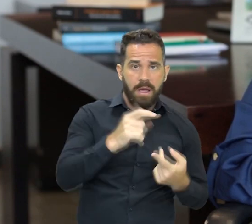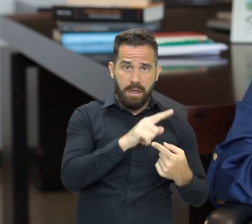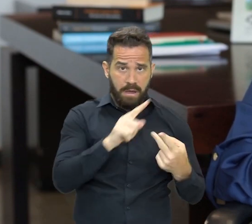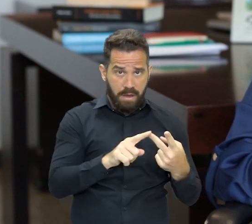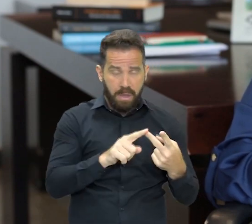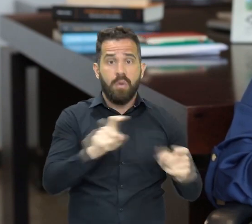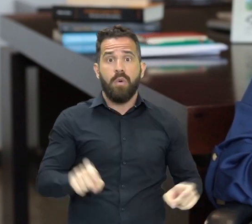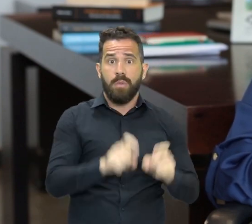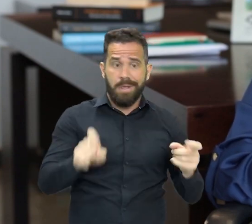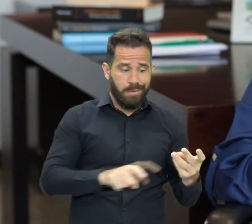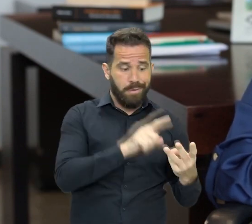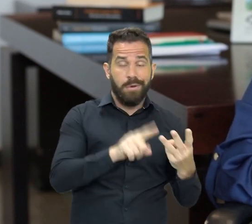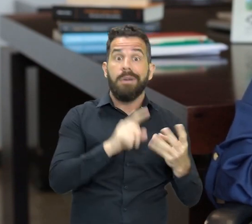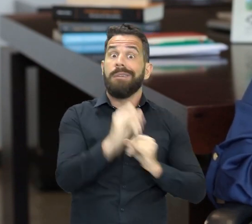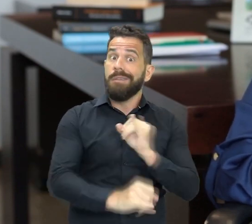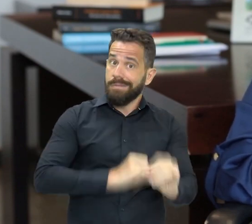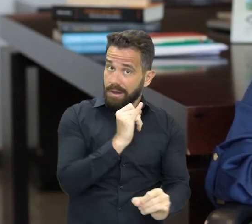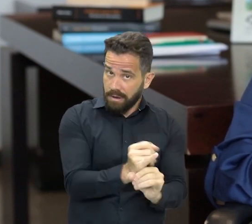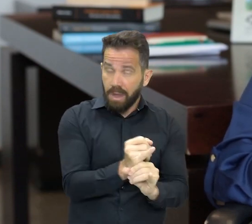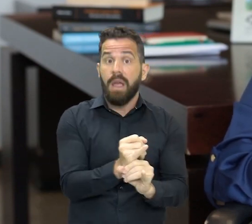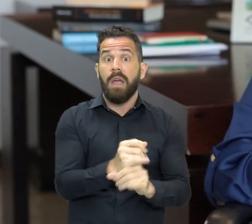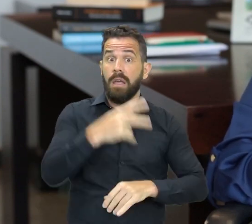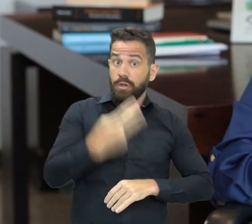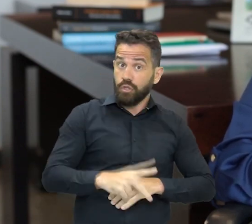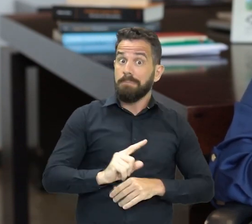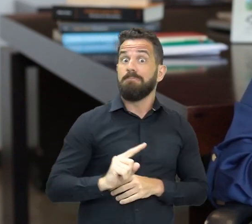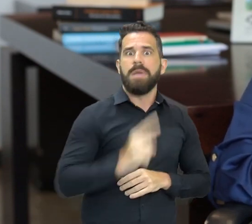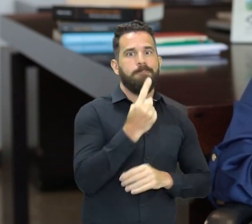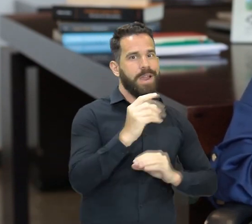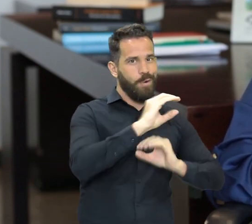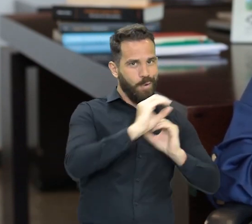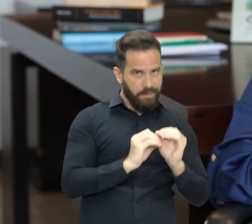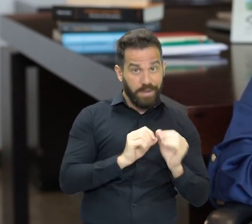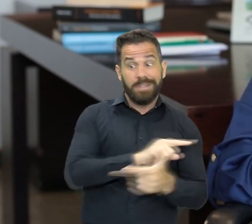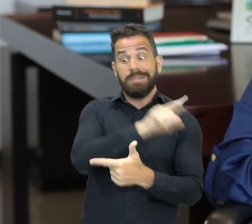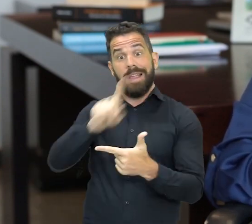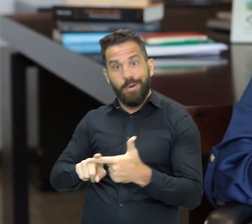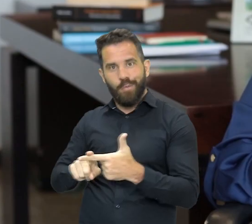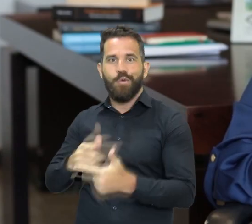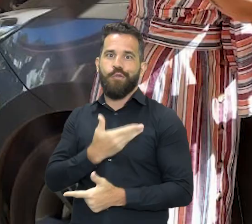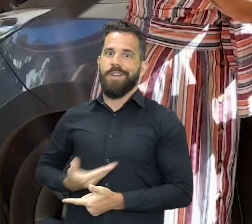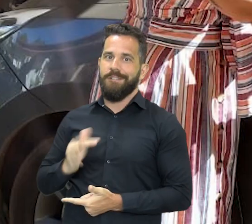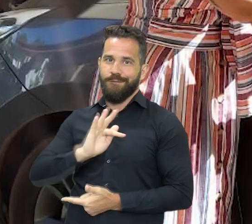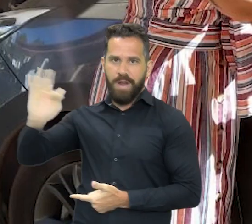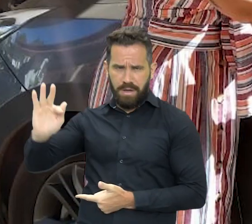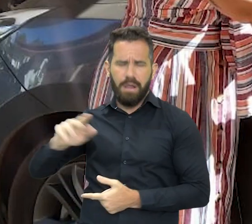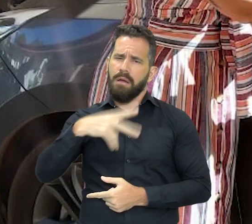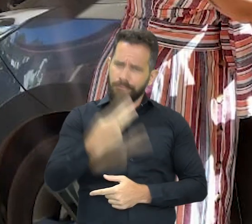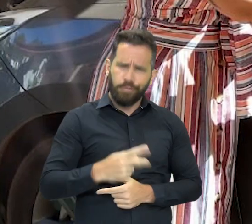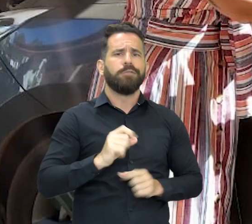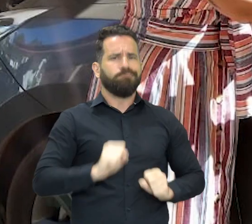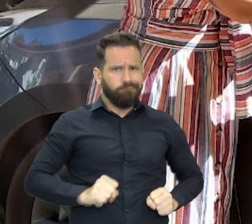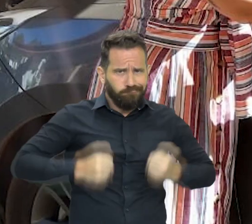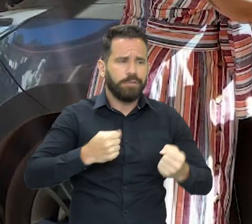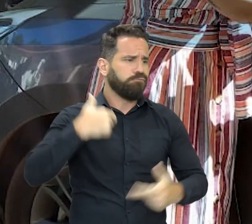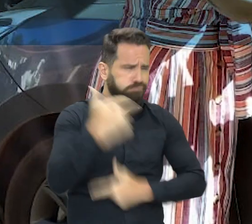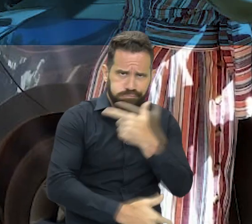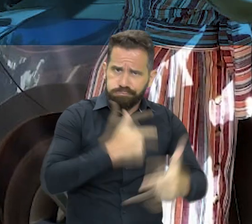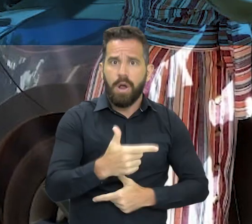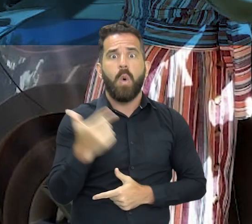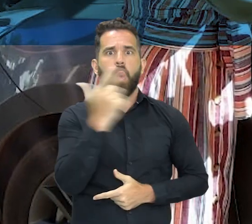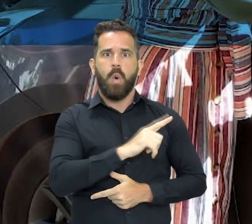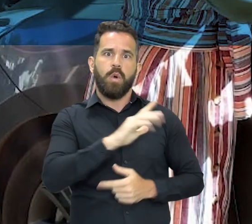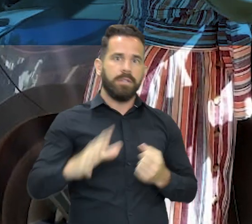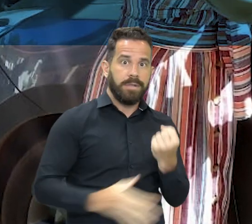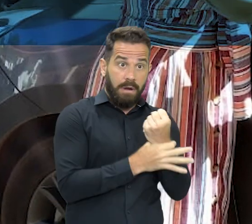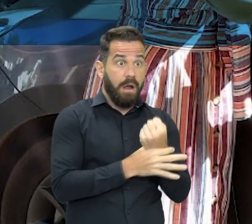a celulares, a computadores e à internet. Antes mesmo do governo federal ter implementado